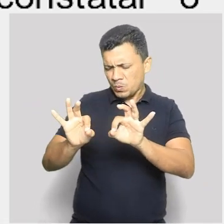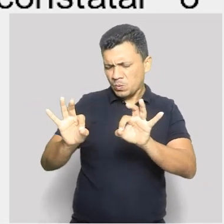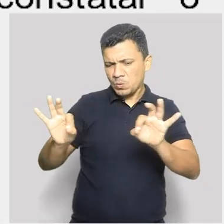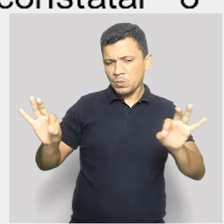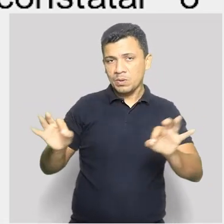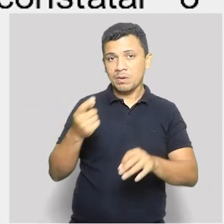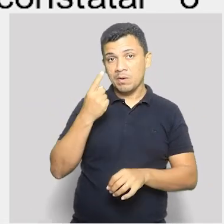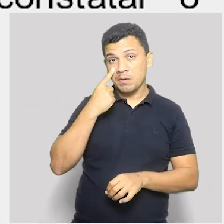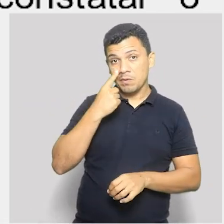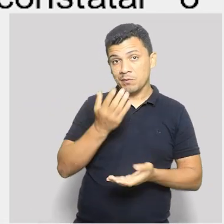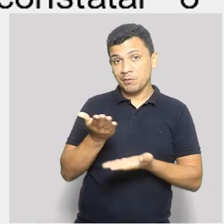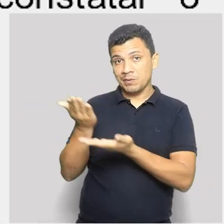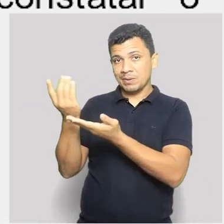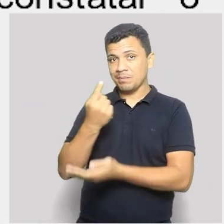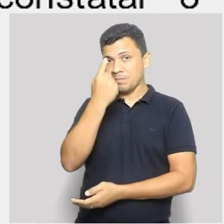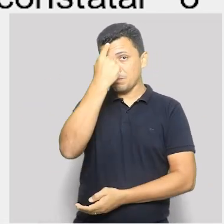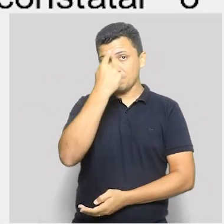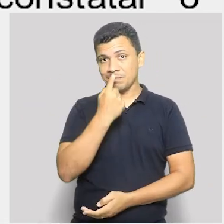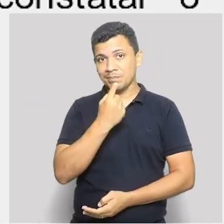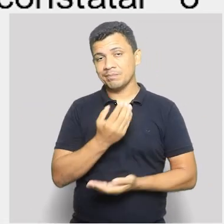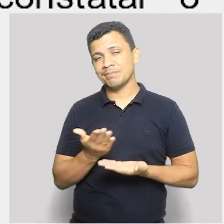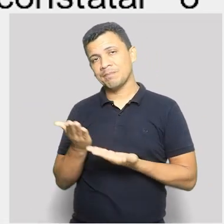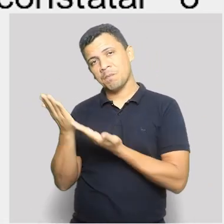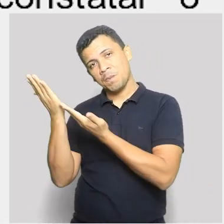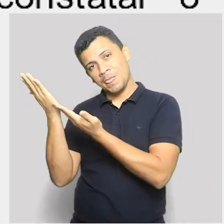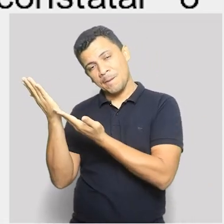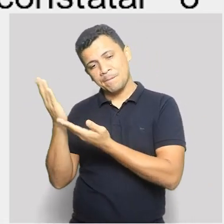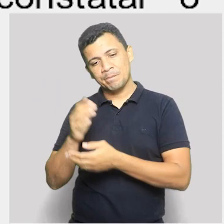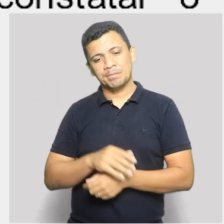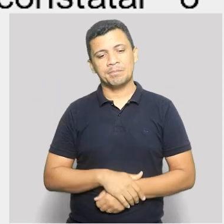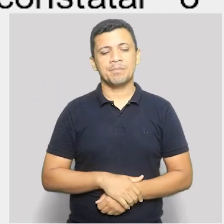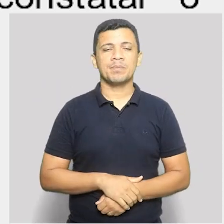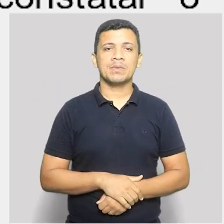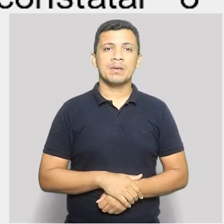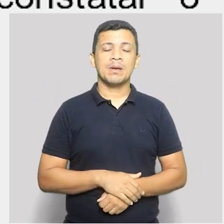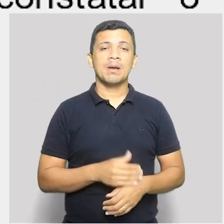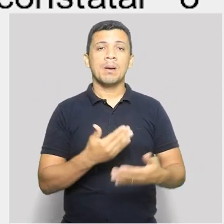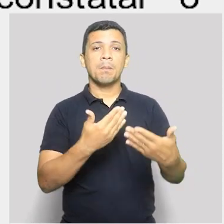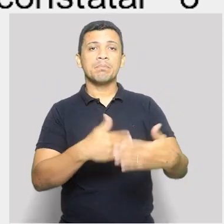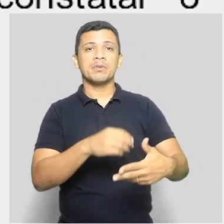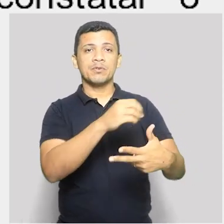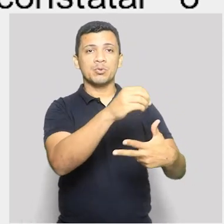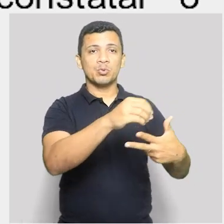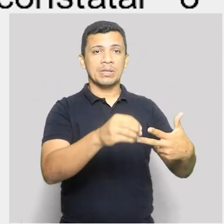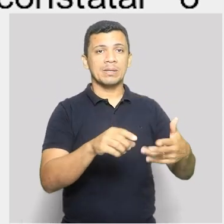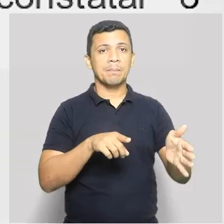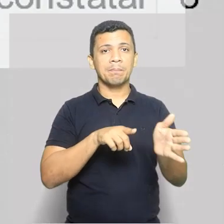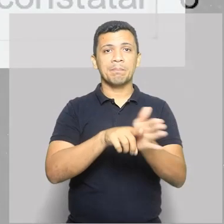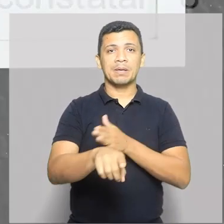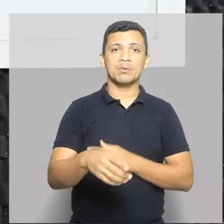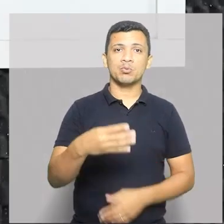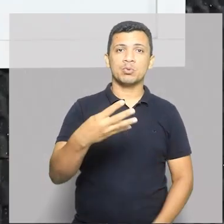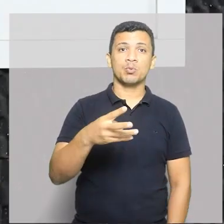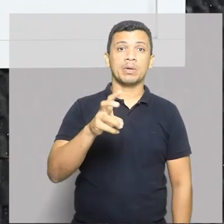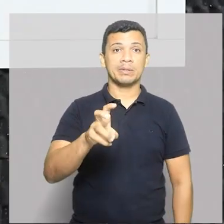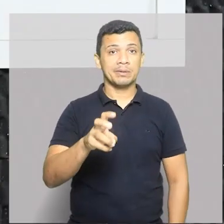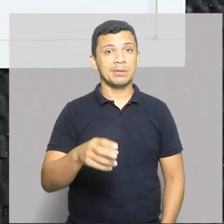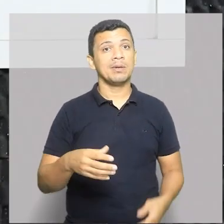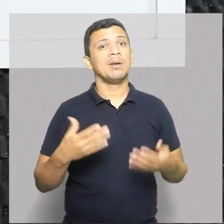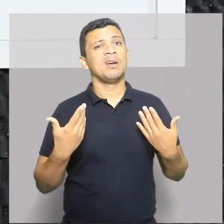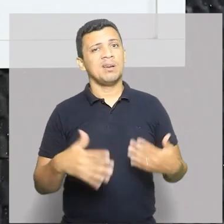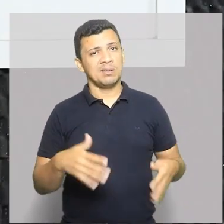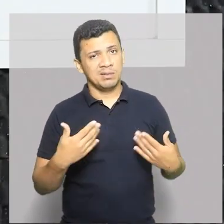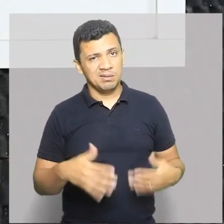conforme está na imagem. Galera, quando vocês tiverem uma questão, prova do Enem são 45 questões, muito cansativo você ler